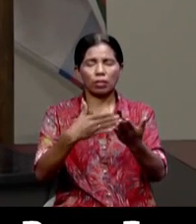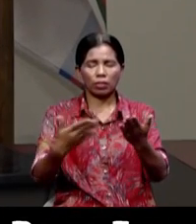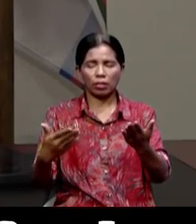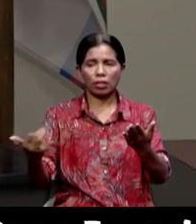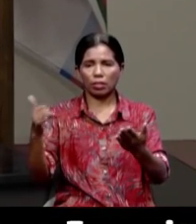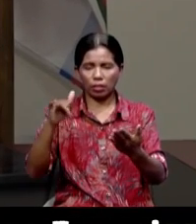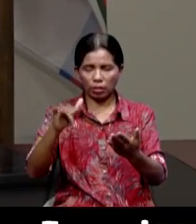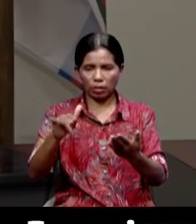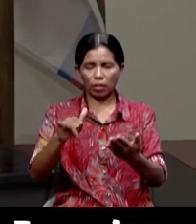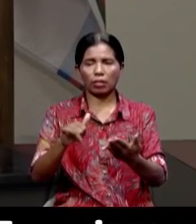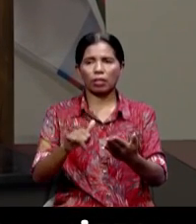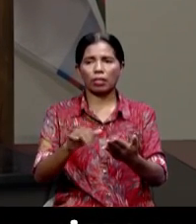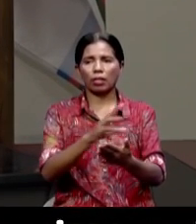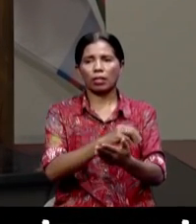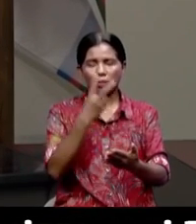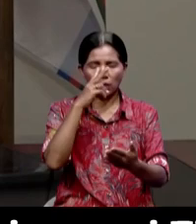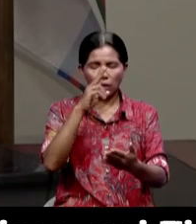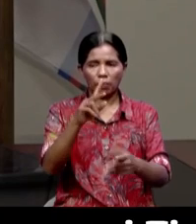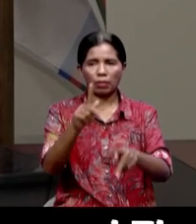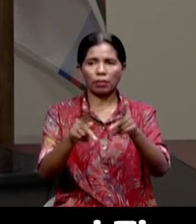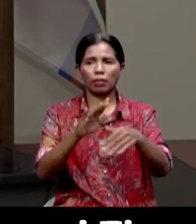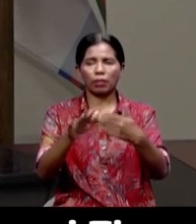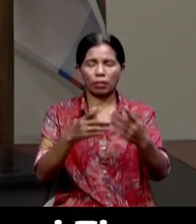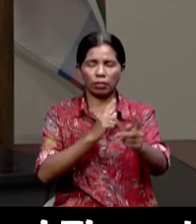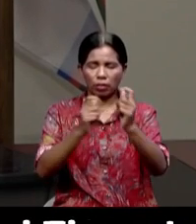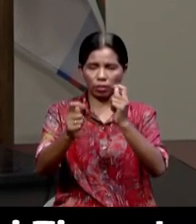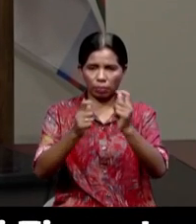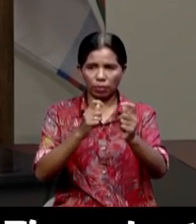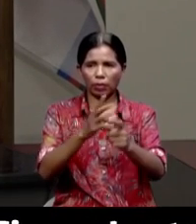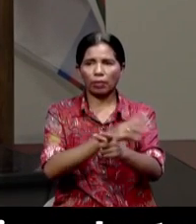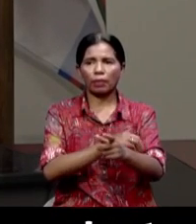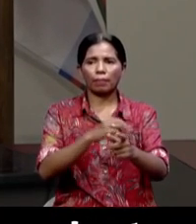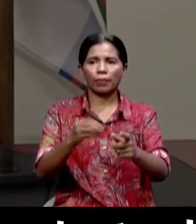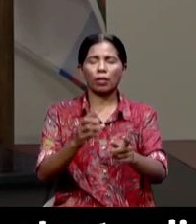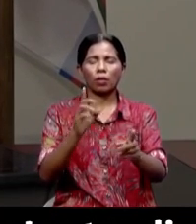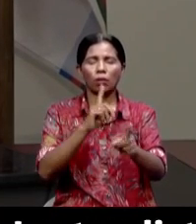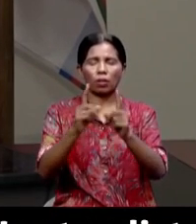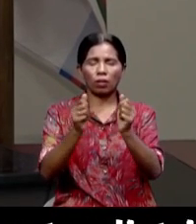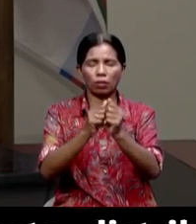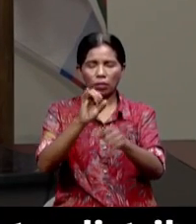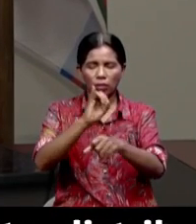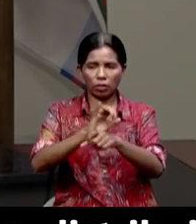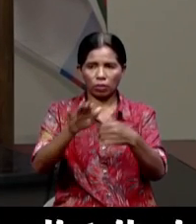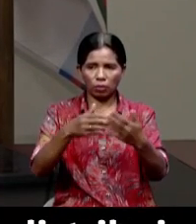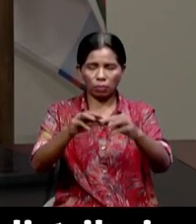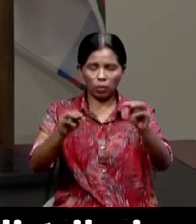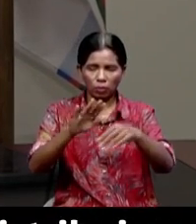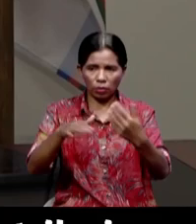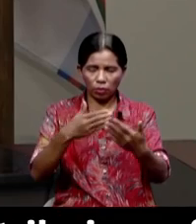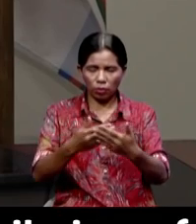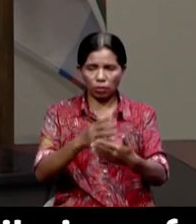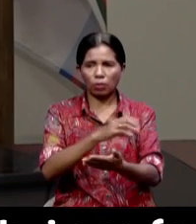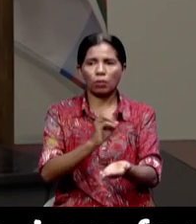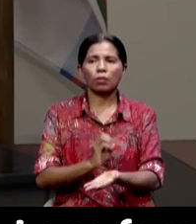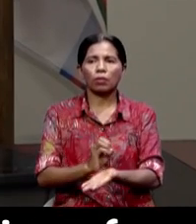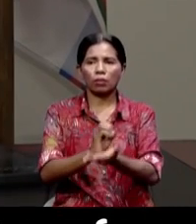mos mobilização ba fiar sira taremos ajuda transportes a tu colheu paro com sira município sira todo um raio a